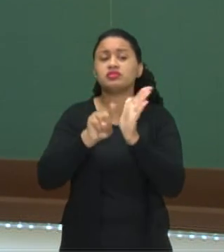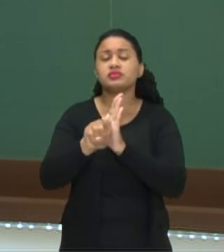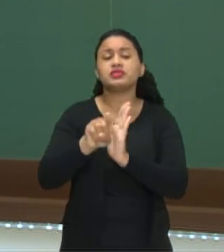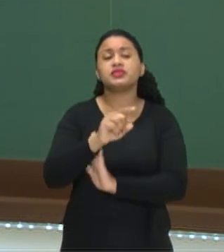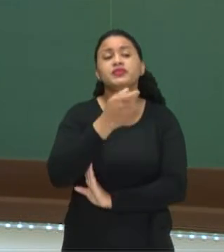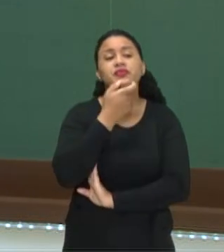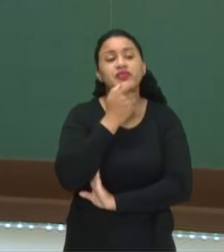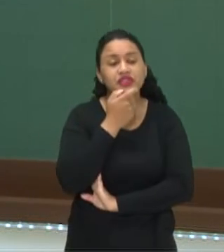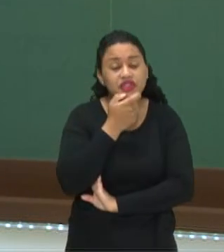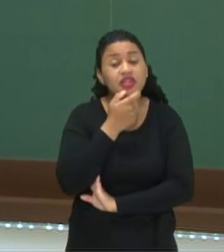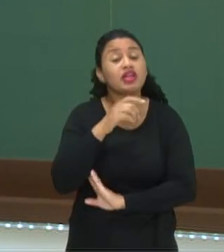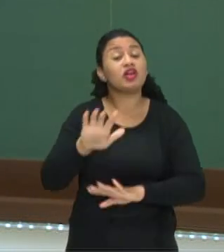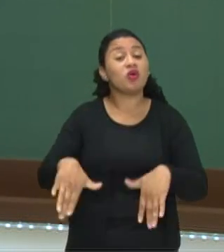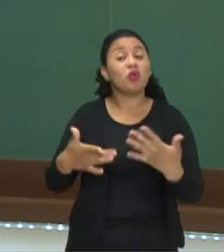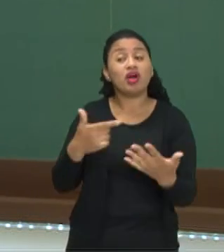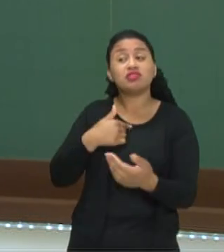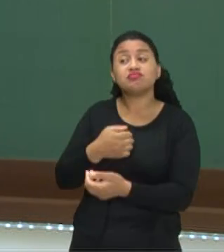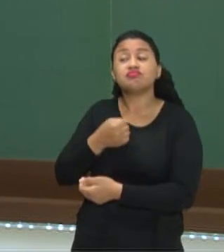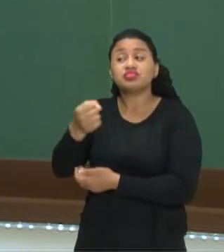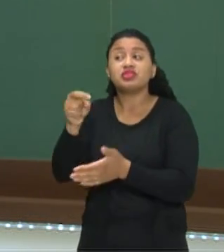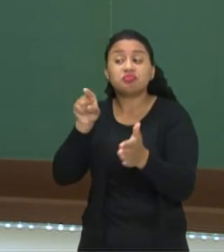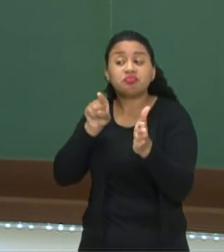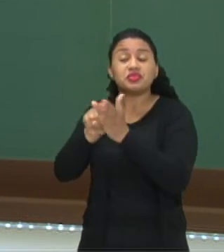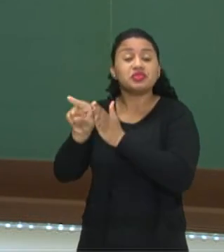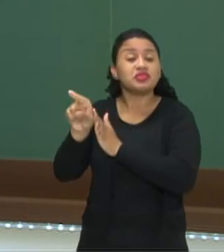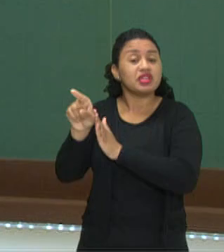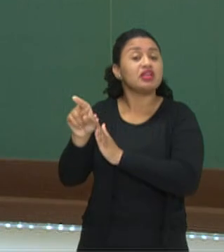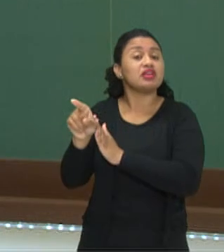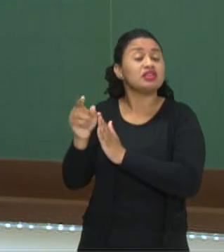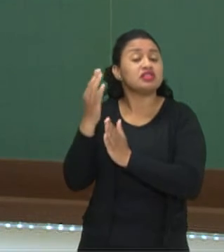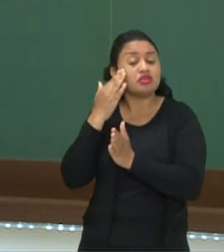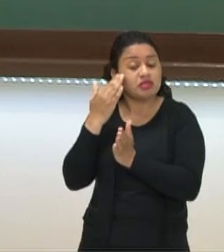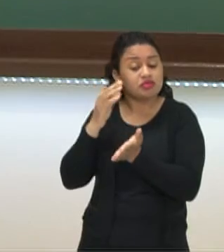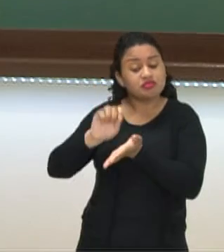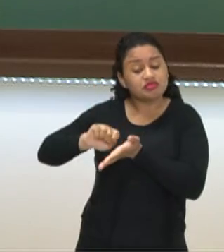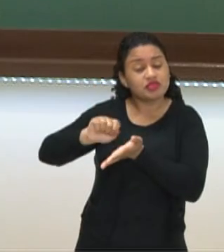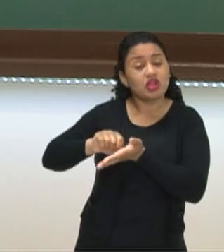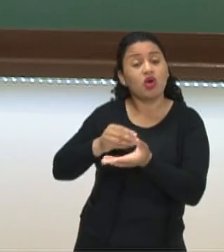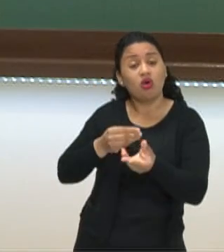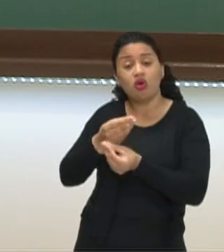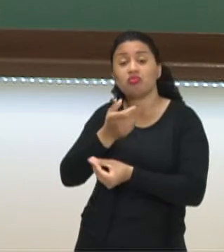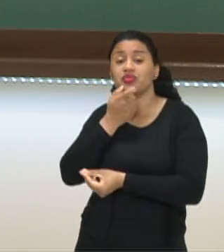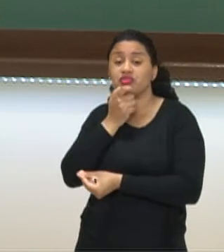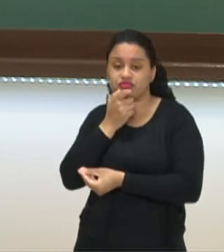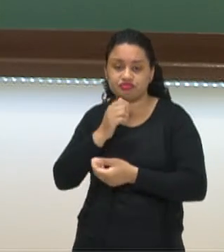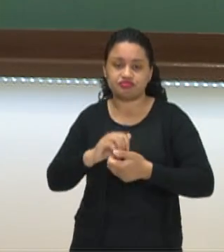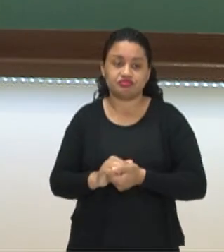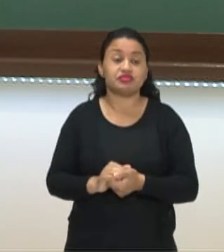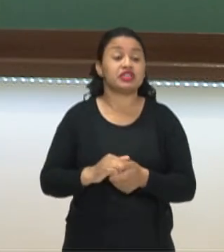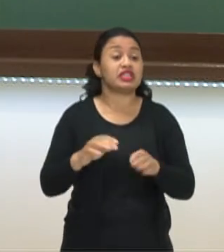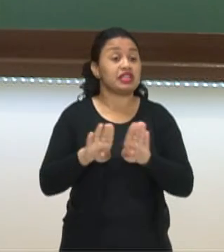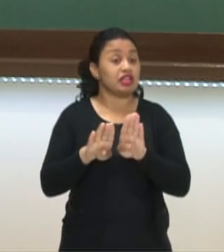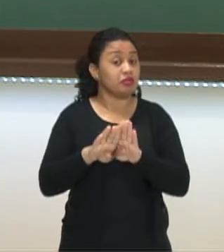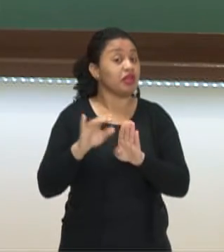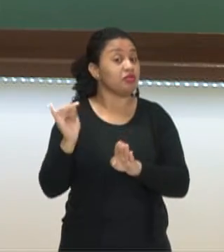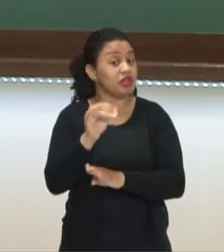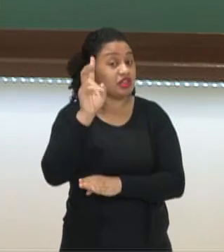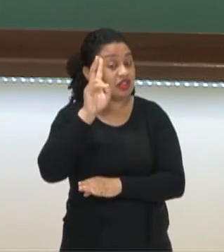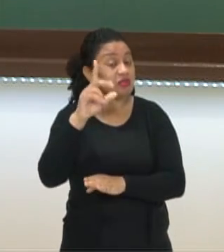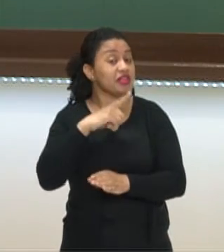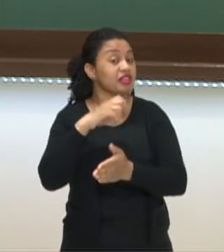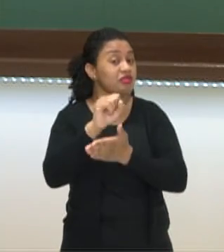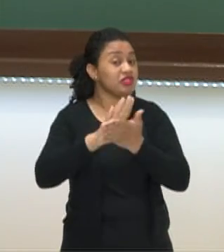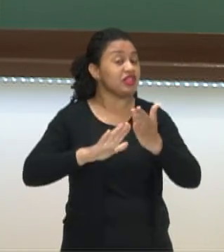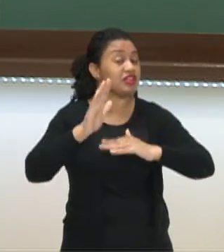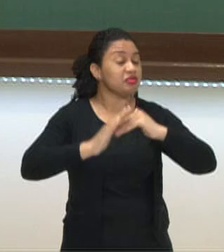inglês para nós entrevistarmos alguém. E não esquecer que nós temos uma atividade para ser feita, que